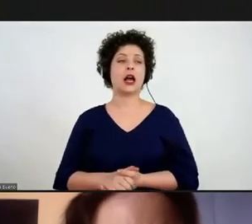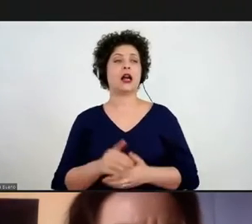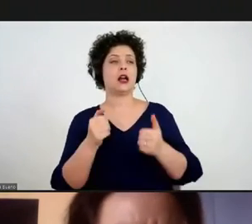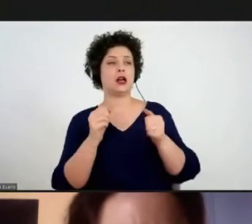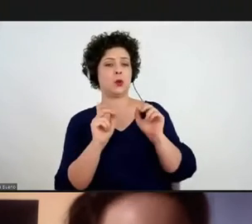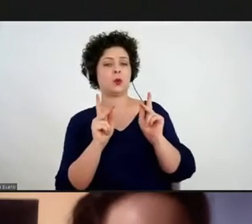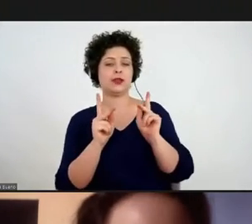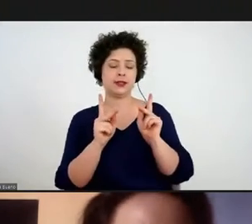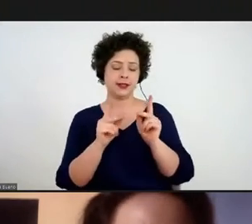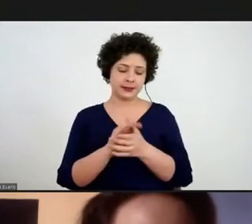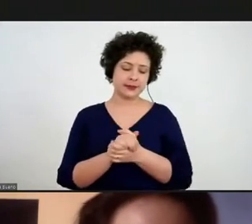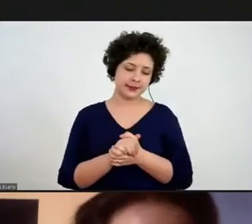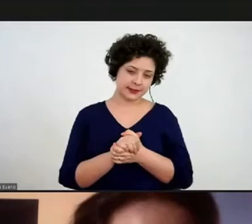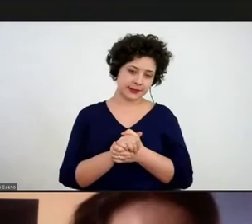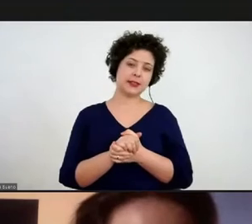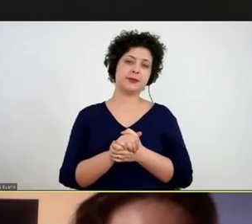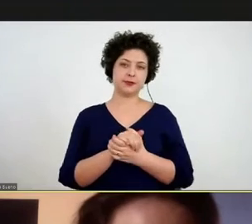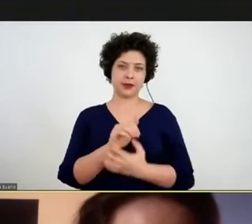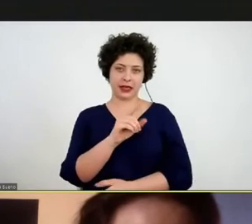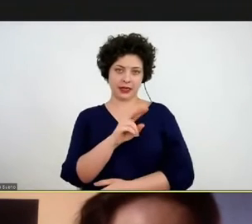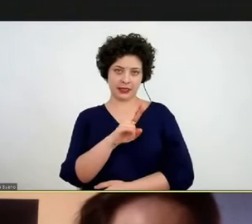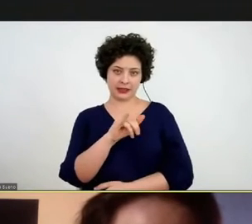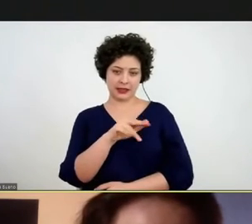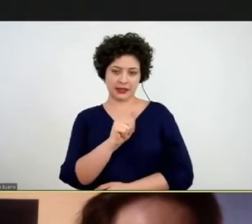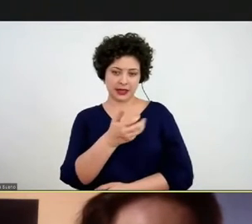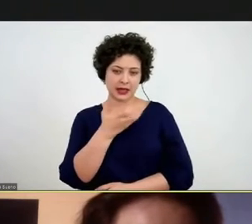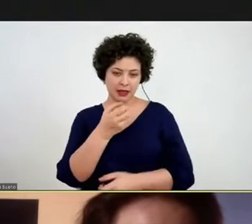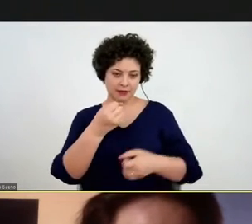Isso. A Adriana quer falar alguma coisa?